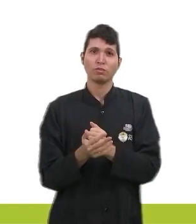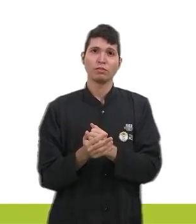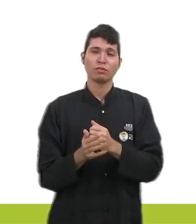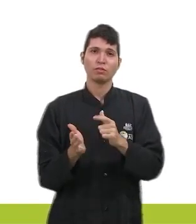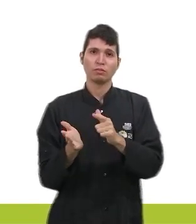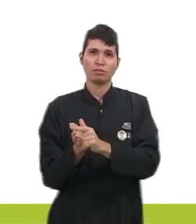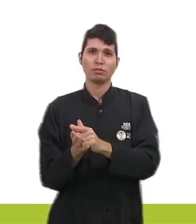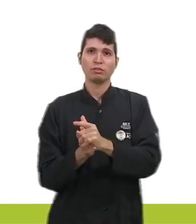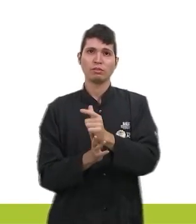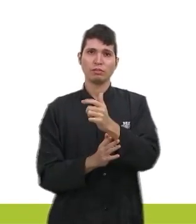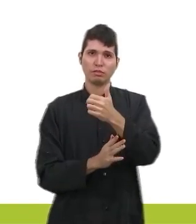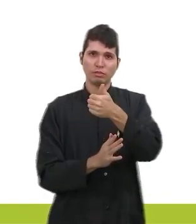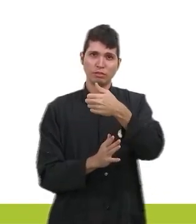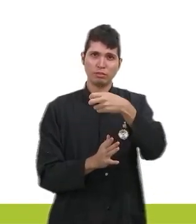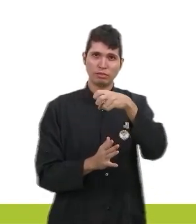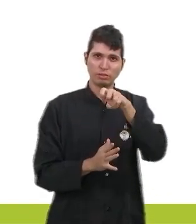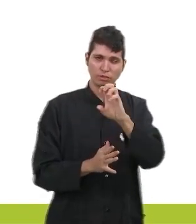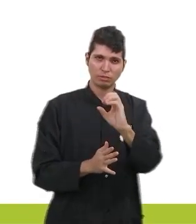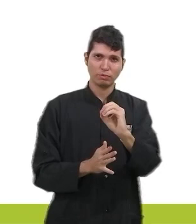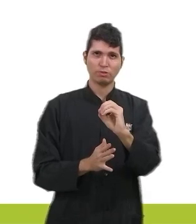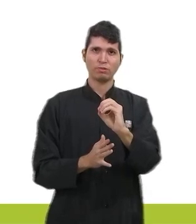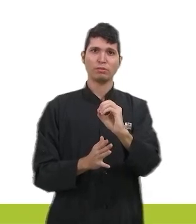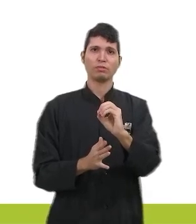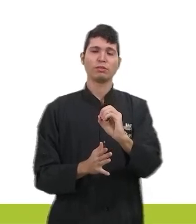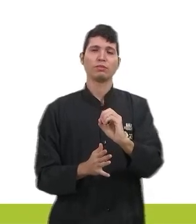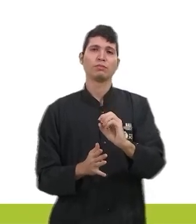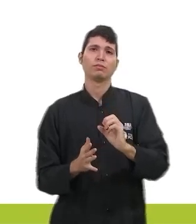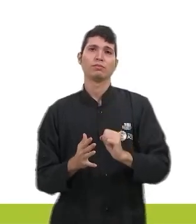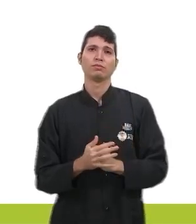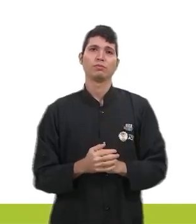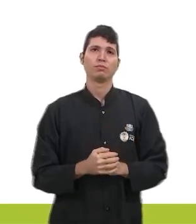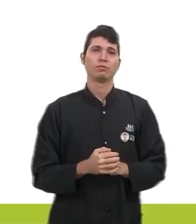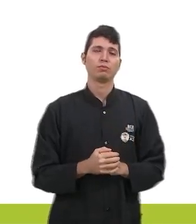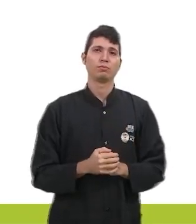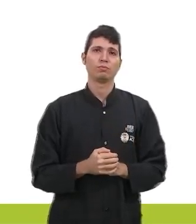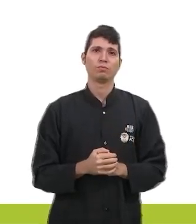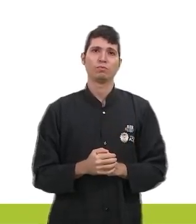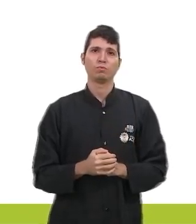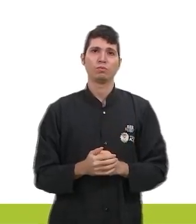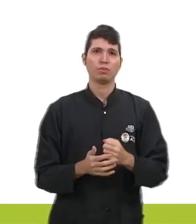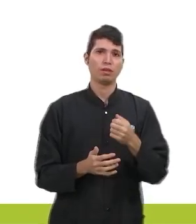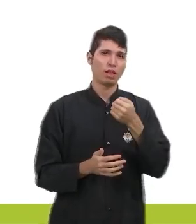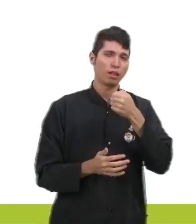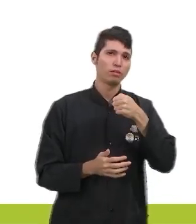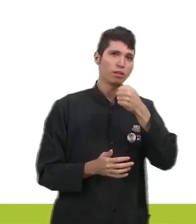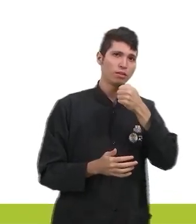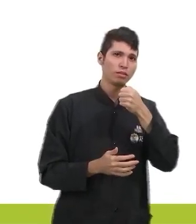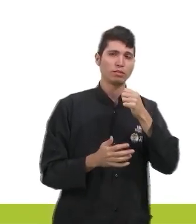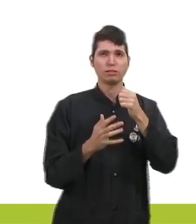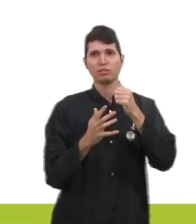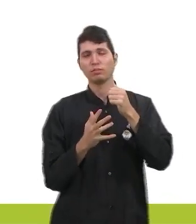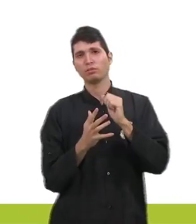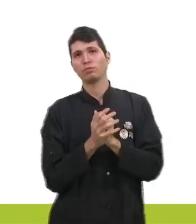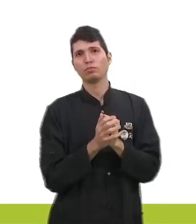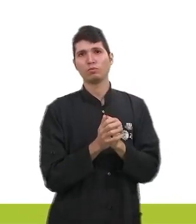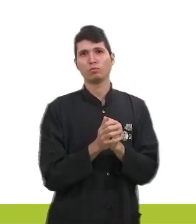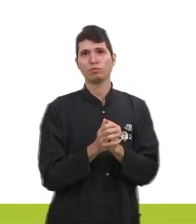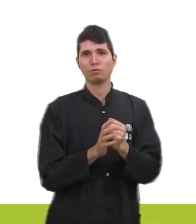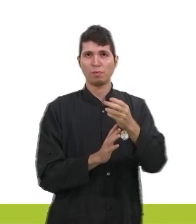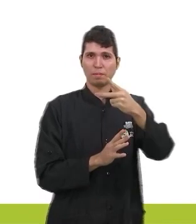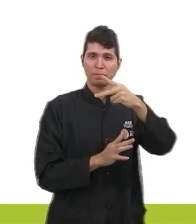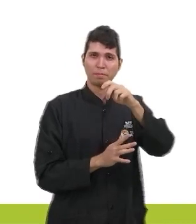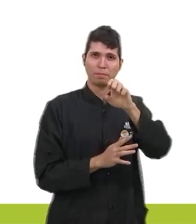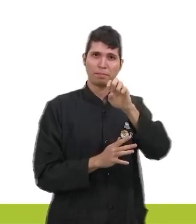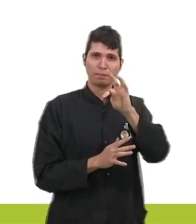150, questão 2, que vai dizer da seguinte maneira: 2 dos solventes derivados do petróleo estão representados